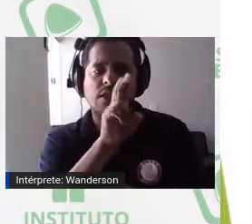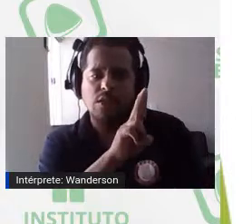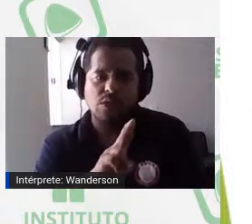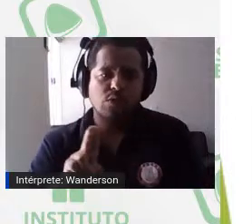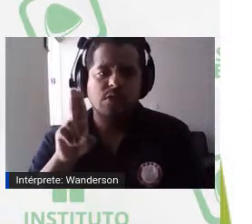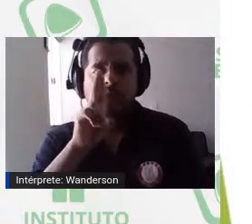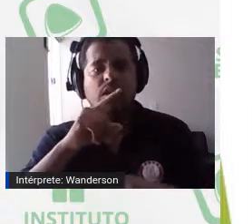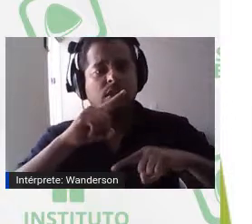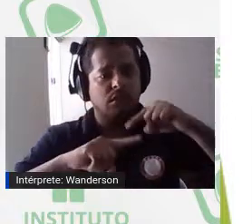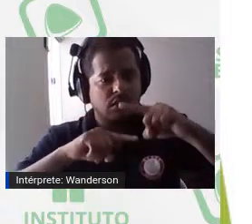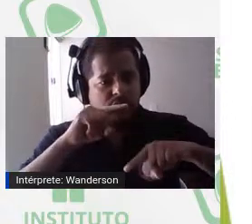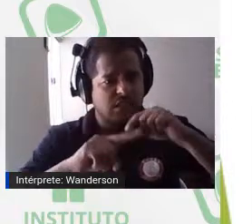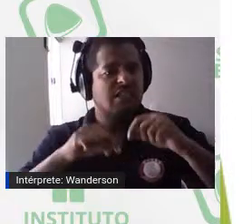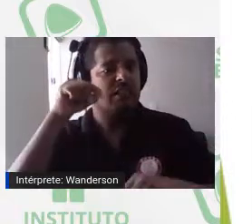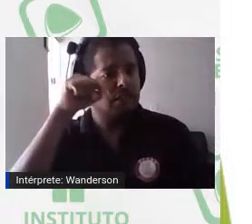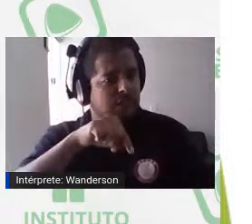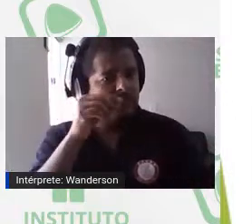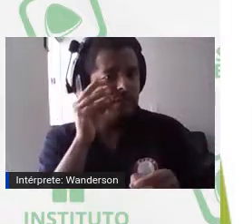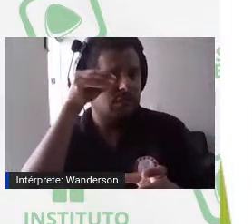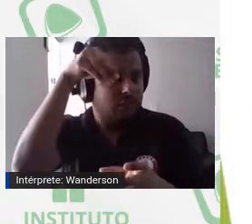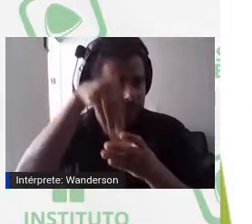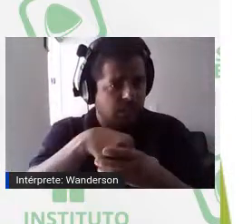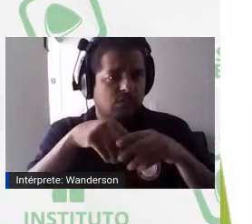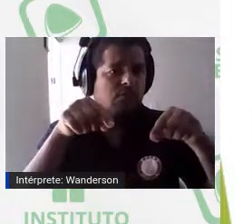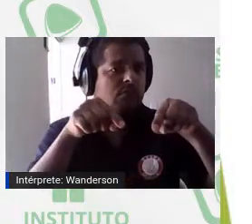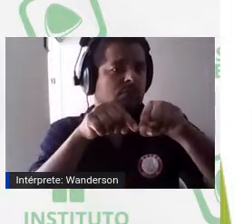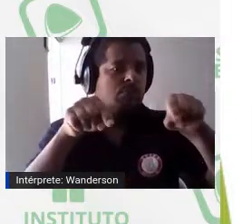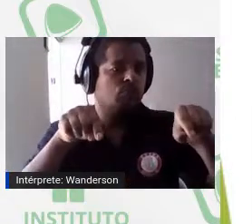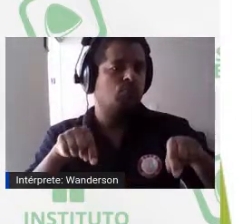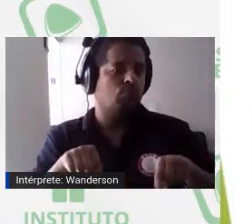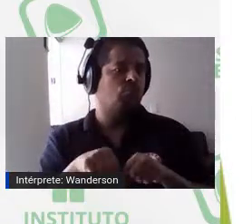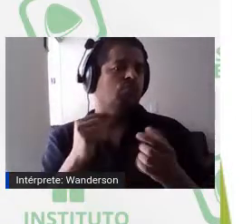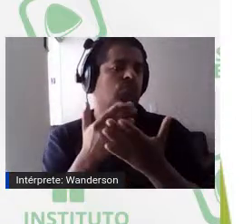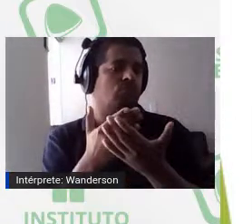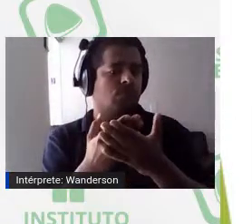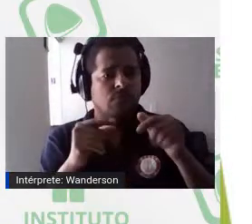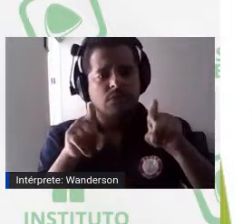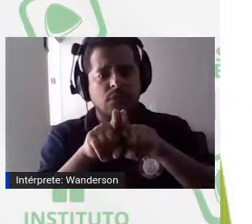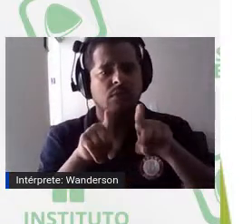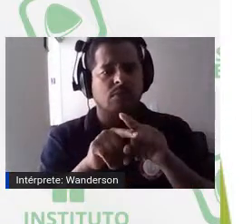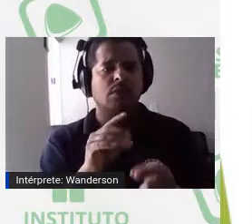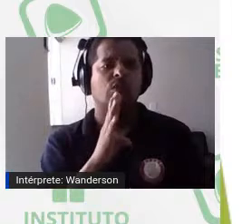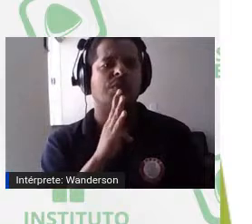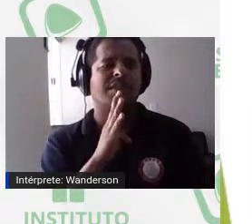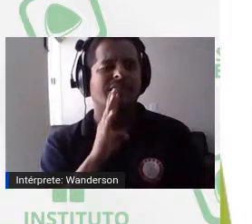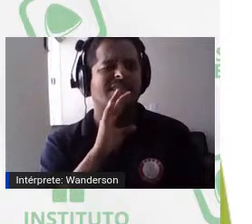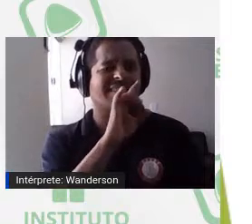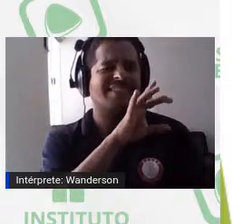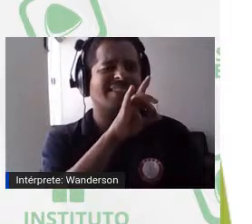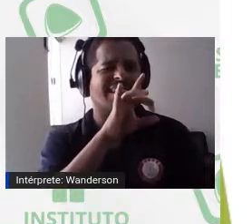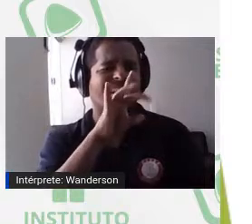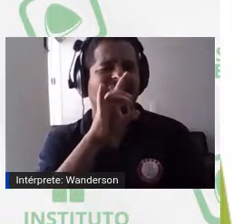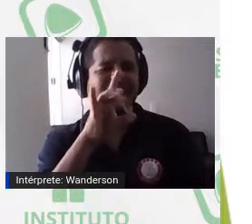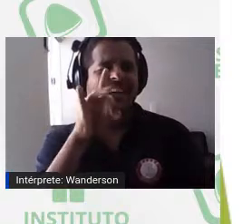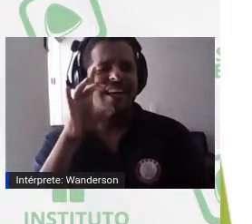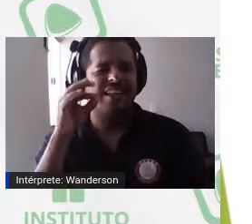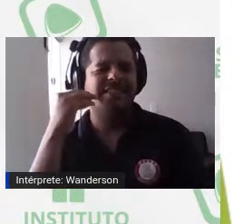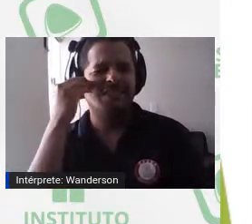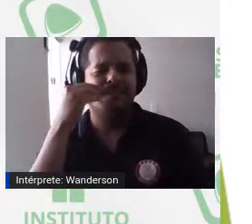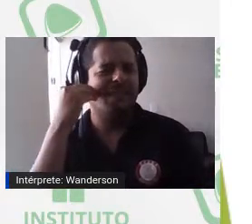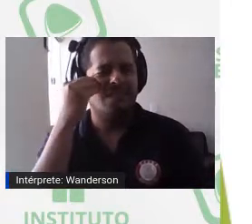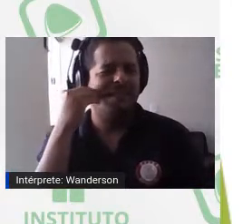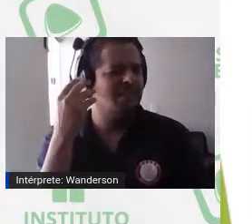na minha sala de aula. Além disso, conhecer um pouquinho sobre cada relato de experiência nos agregou